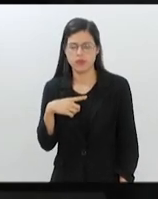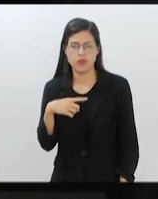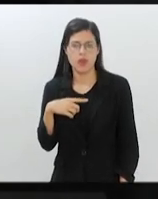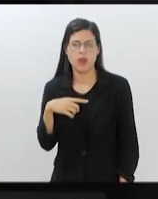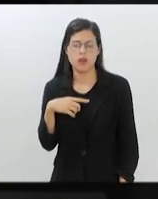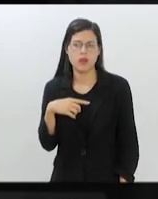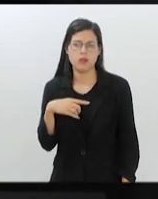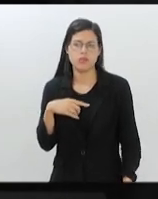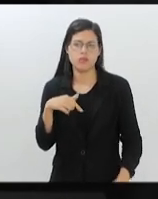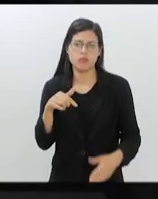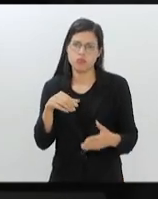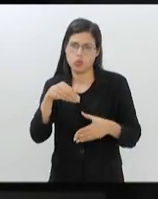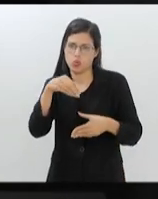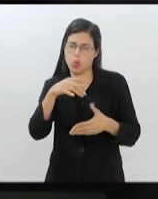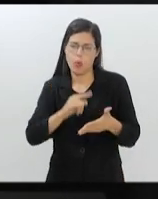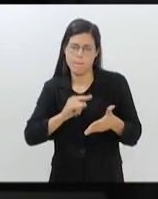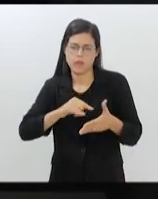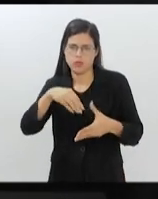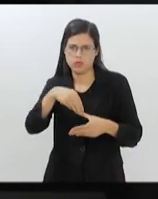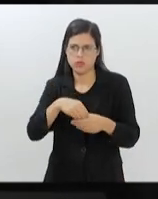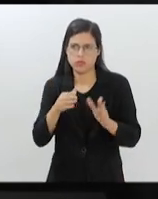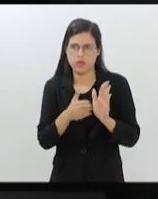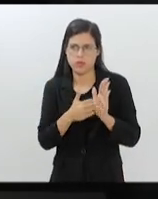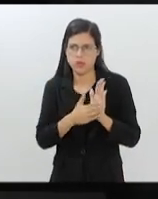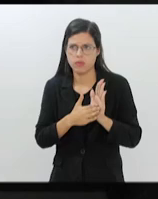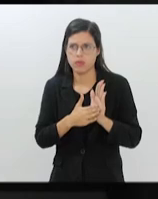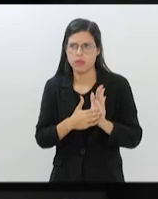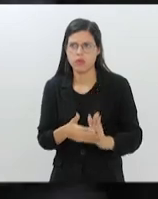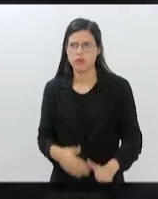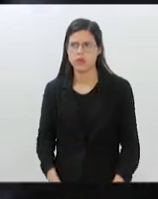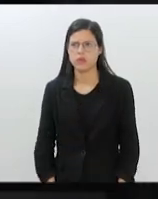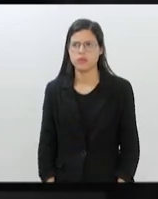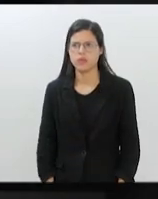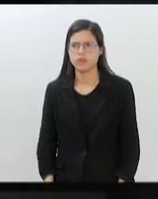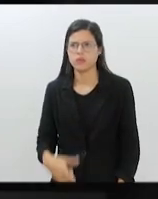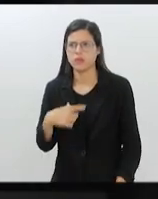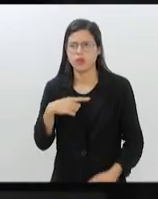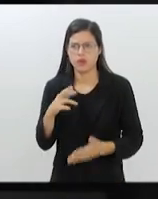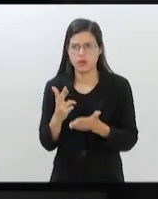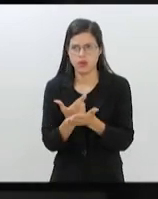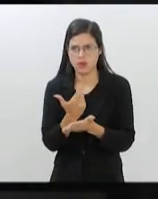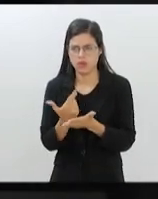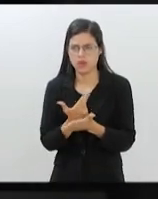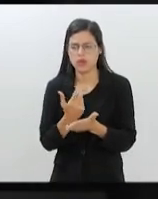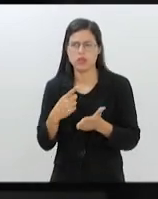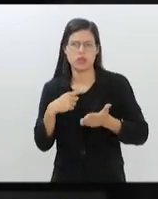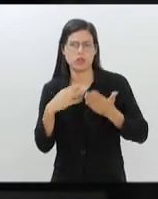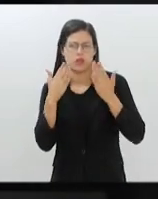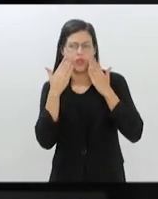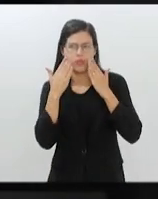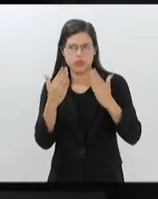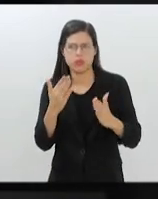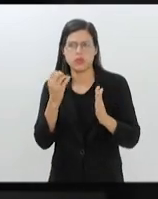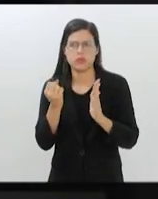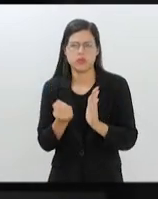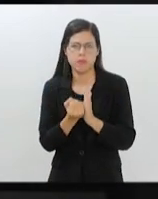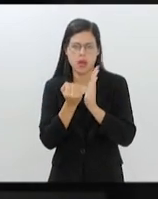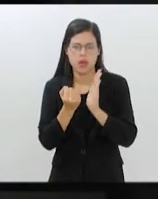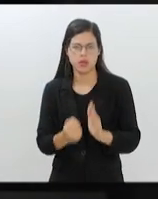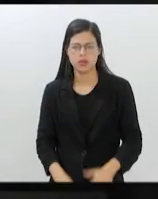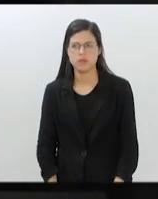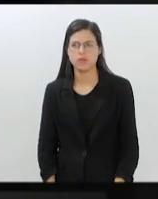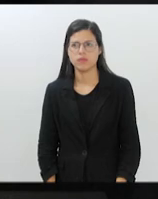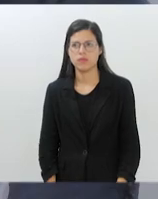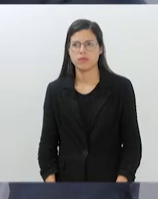do da proposta que contrapartida tem na proposta tem tem a revista tem a exposição da marca eu